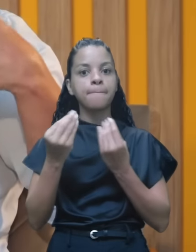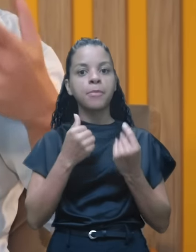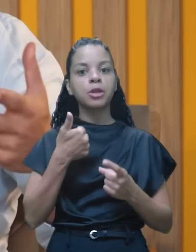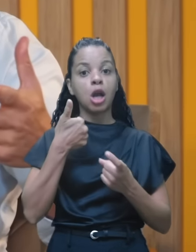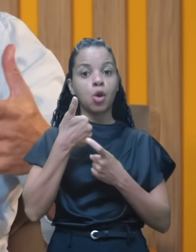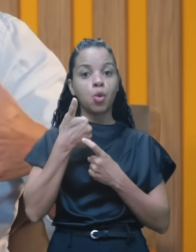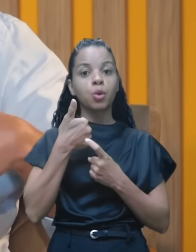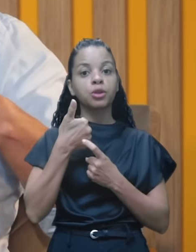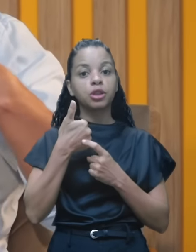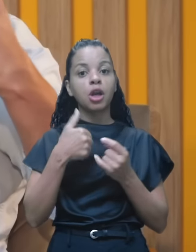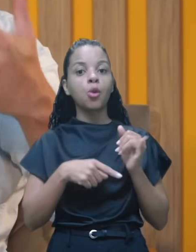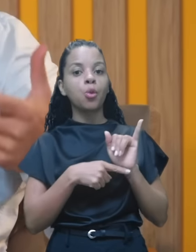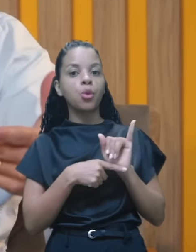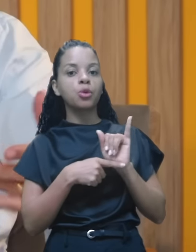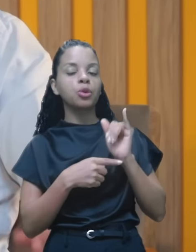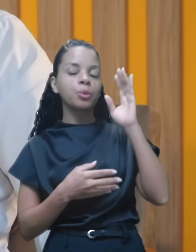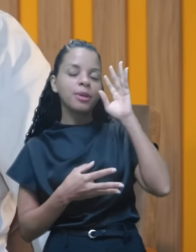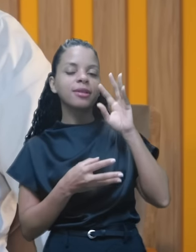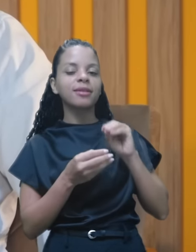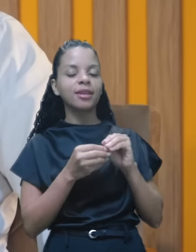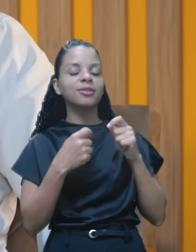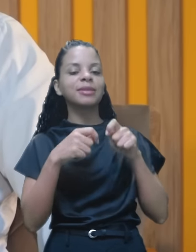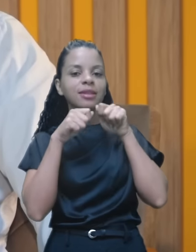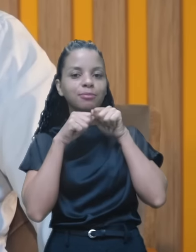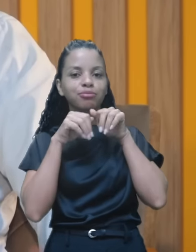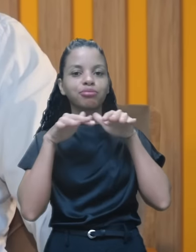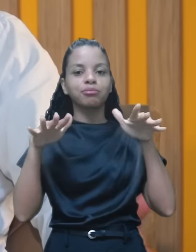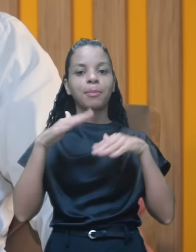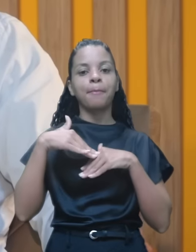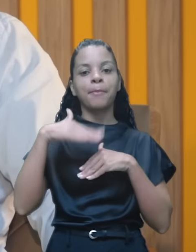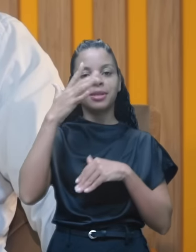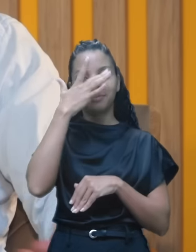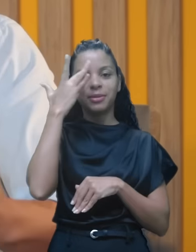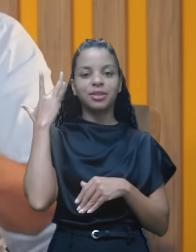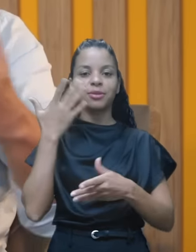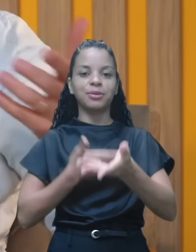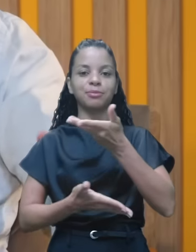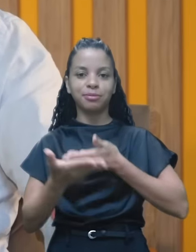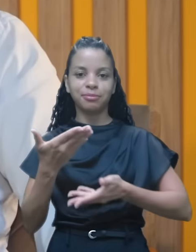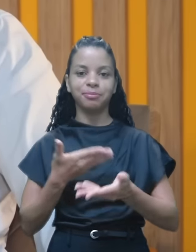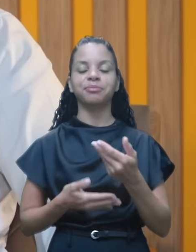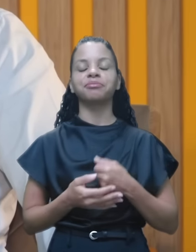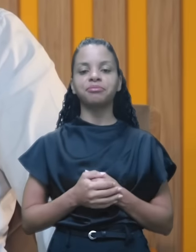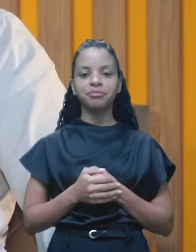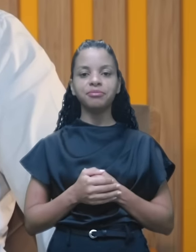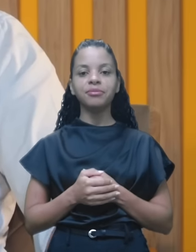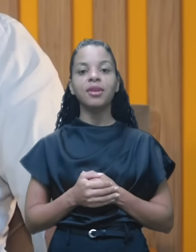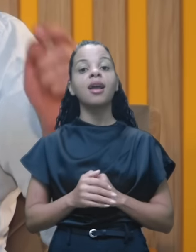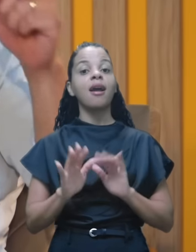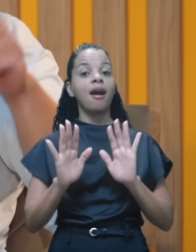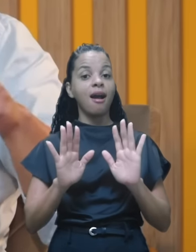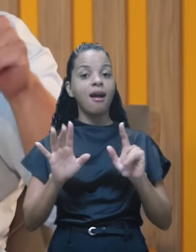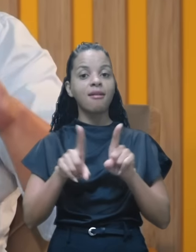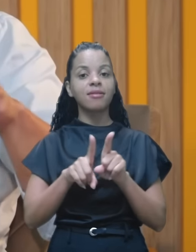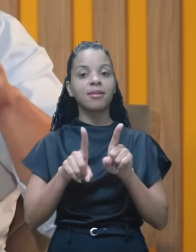a plataforma YouTube vai apresentando esse conteúdo para cada vez mais pessoas e isso é muito bom, é a palavra de Deus sendo reverberada. E